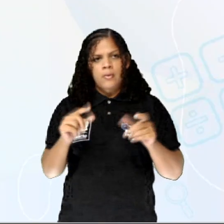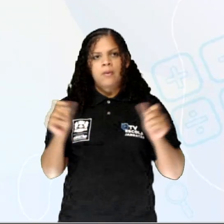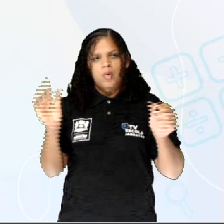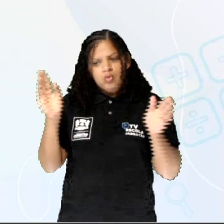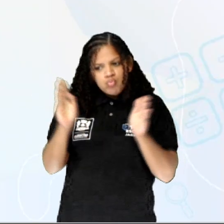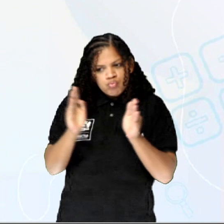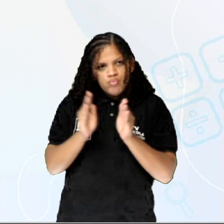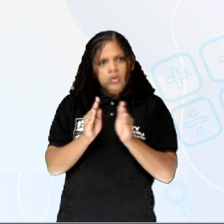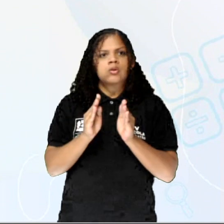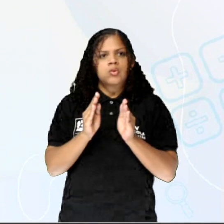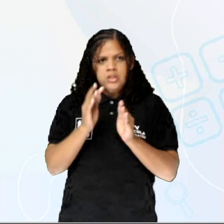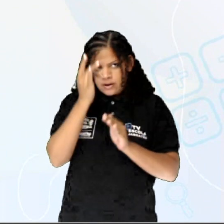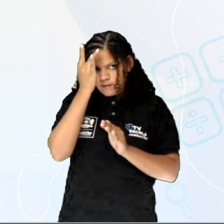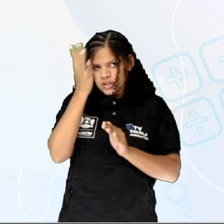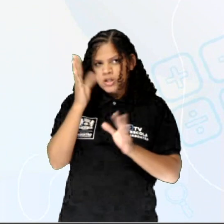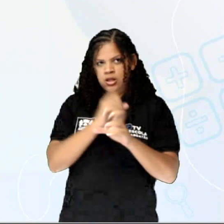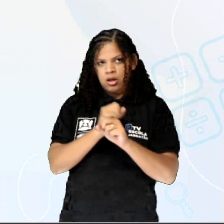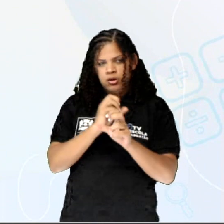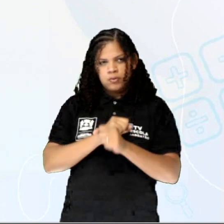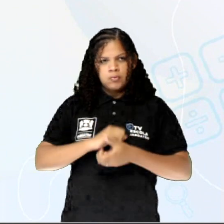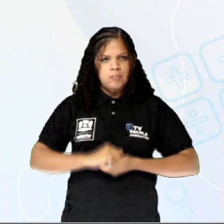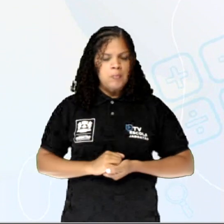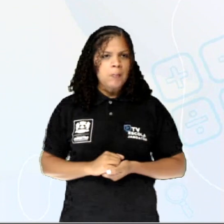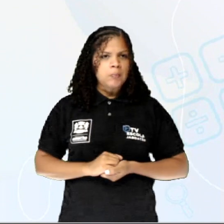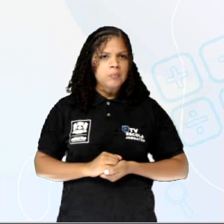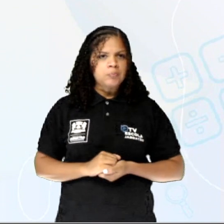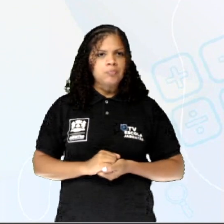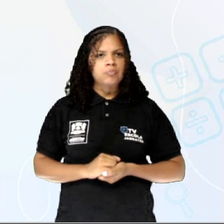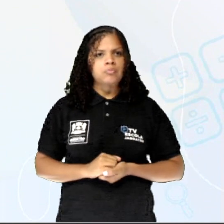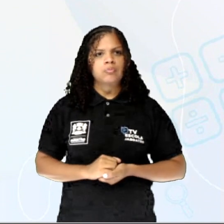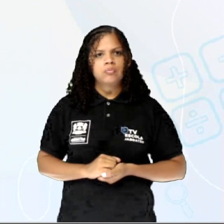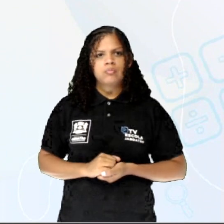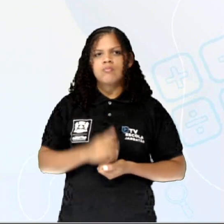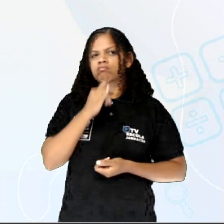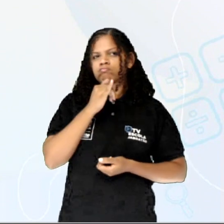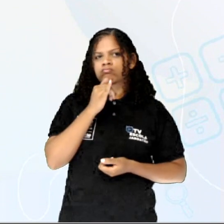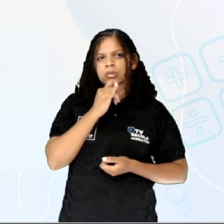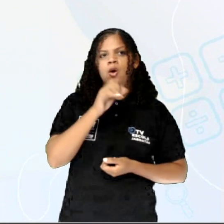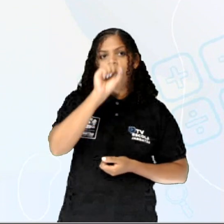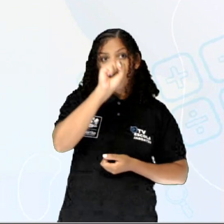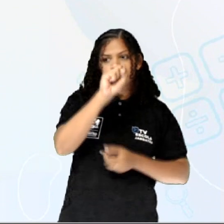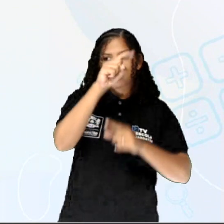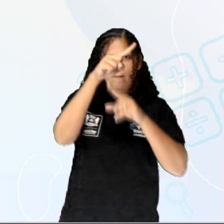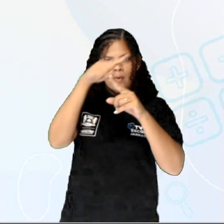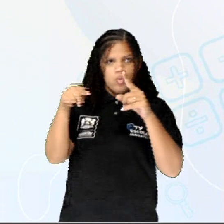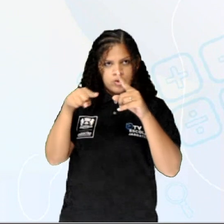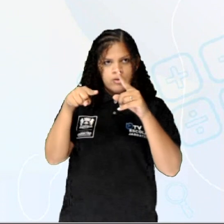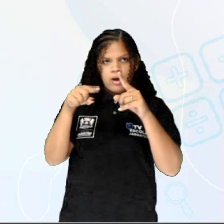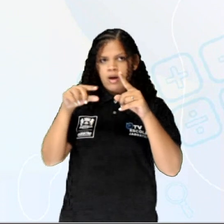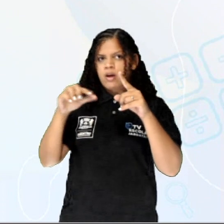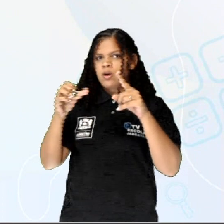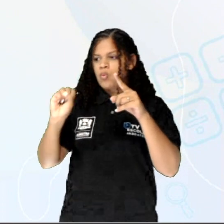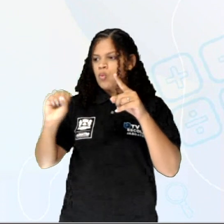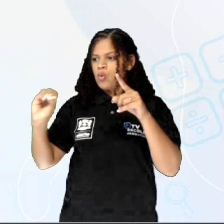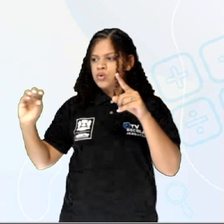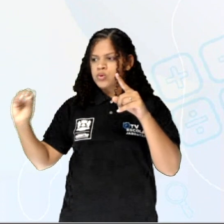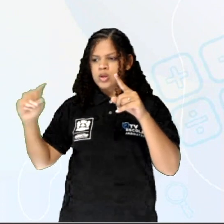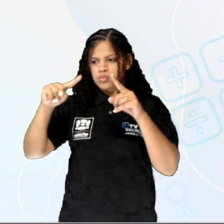produzo. Então, essas 3 grandezas também são 3 grandezas diretamente proporcionais. E a gente vai armar agora a conta,